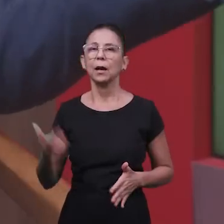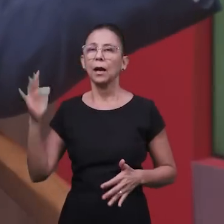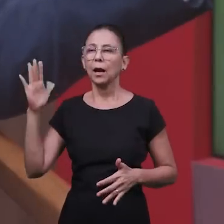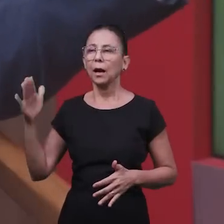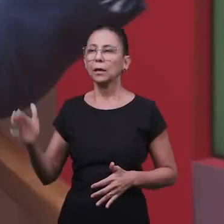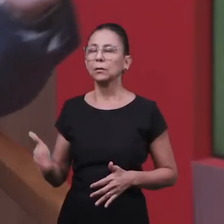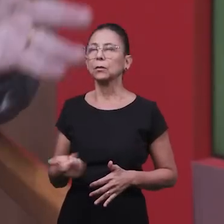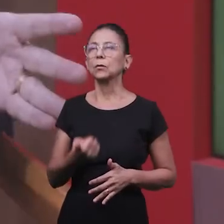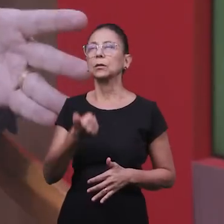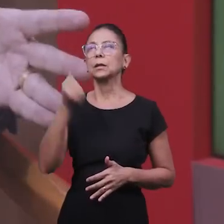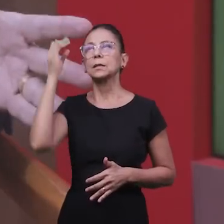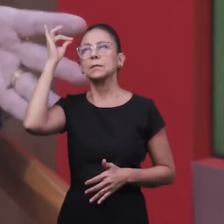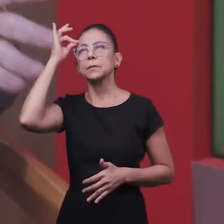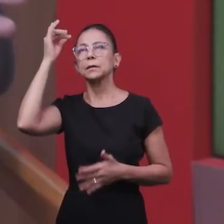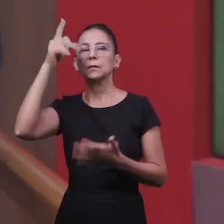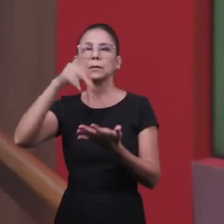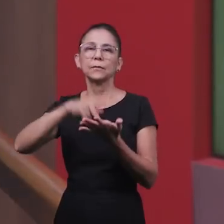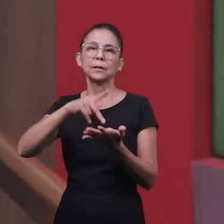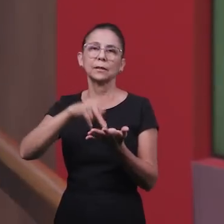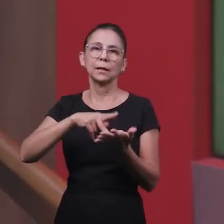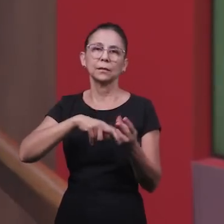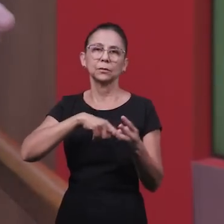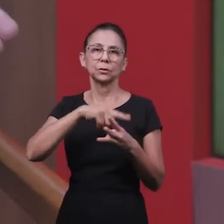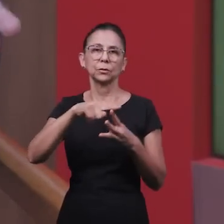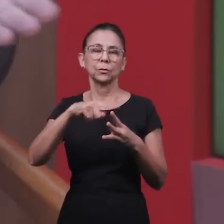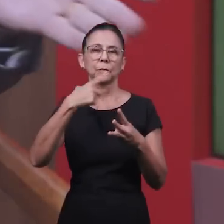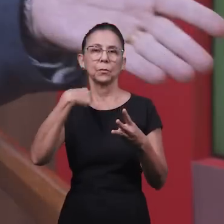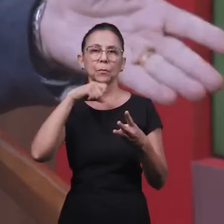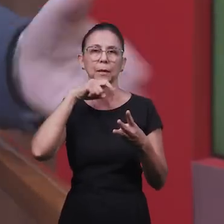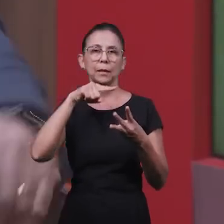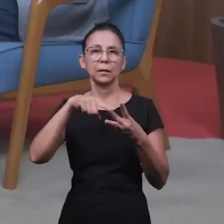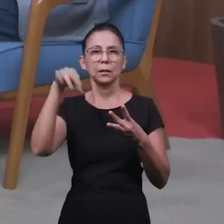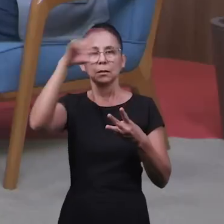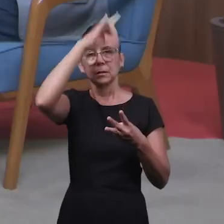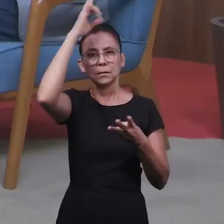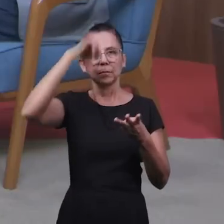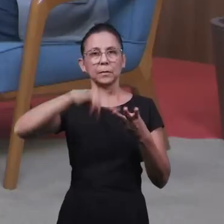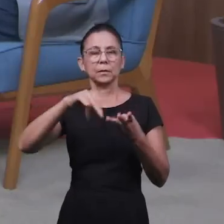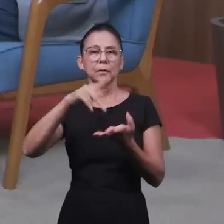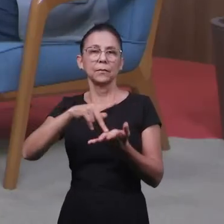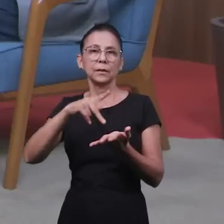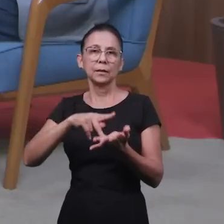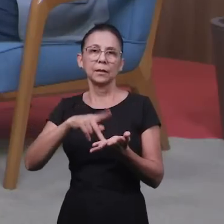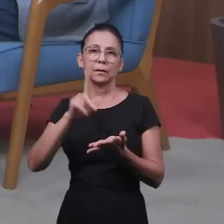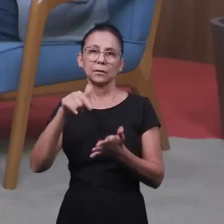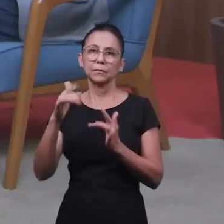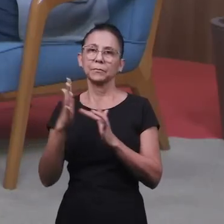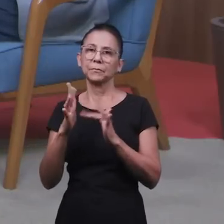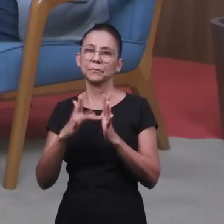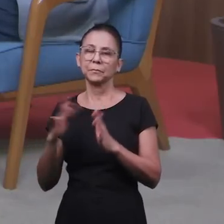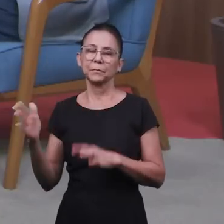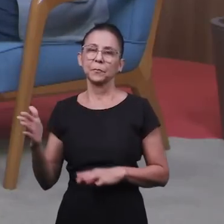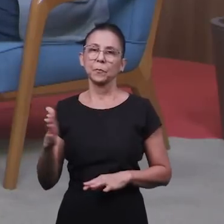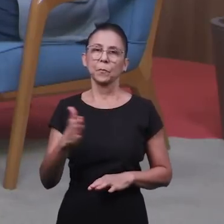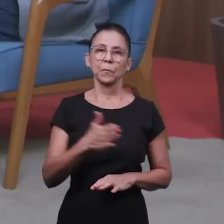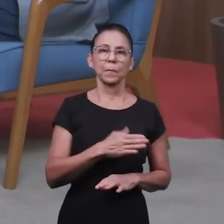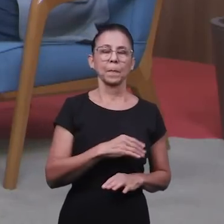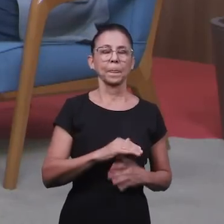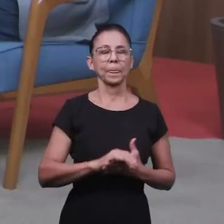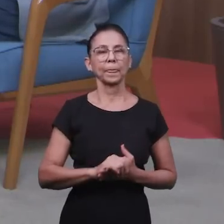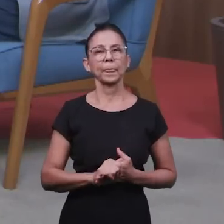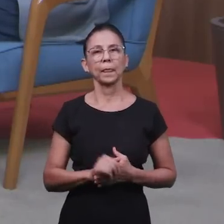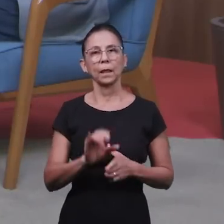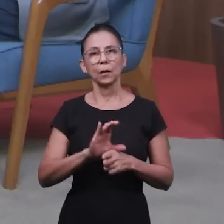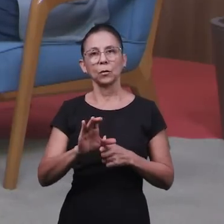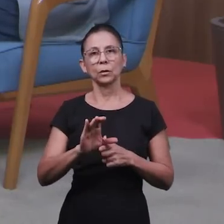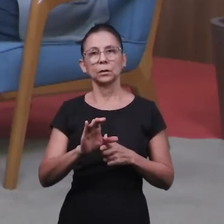O Pai, o Espírito e a verdade. Quem é a verdade? É o Senhor Jesus. O Senhor Jesus. Glória a Deus. Vamos lá, 2 Coríntios capítulo